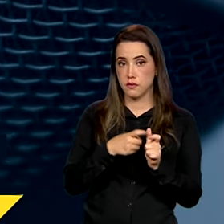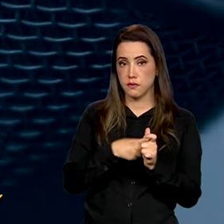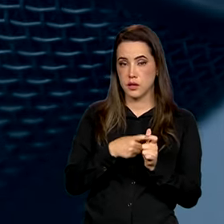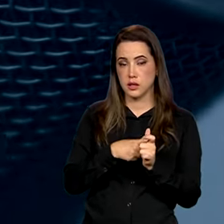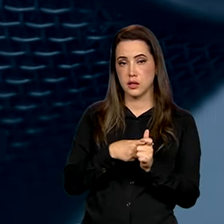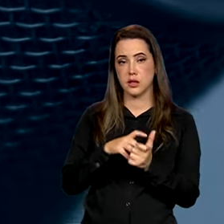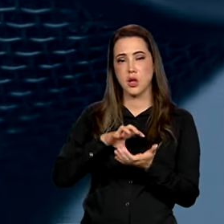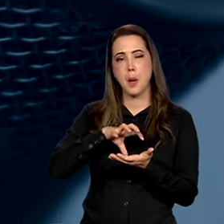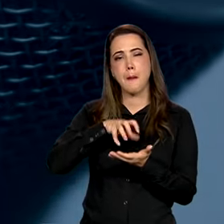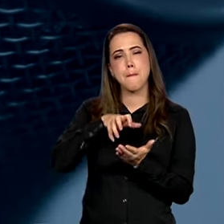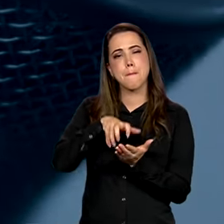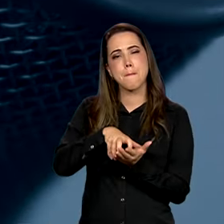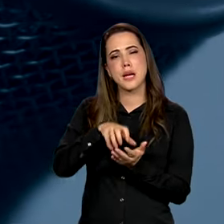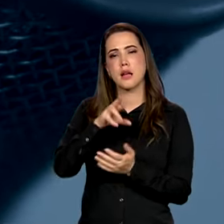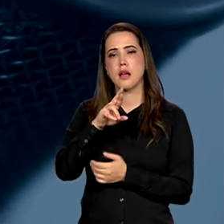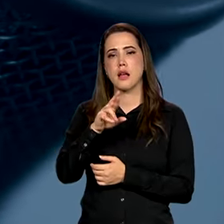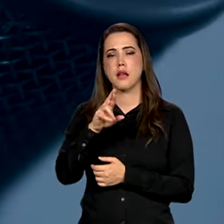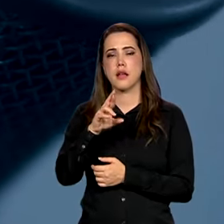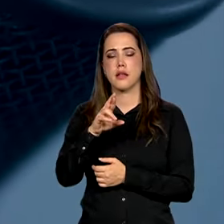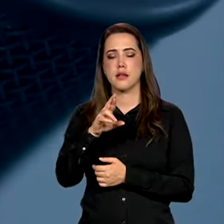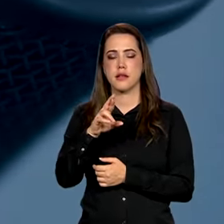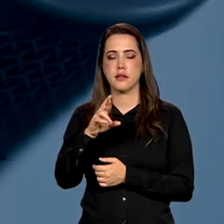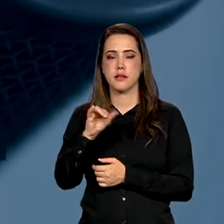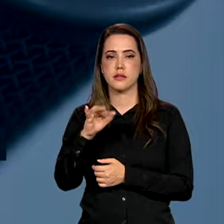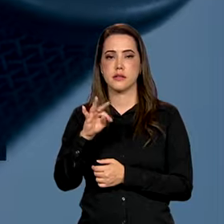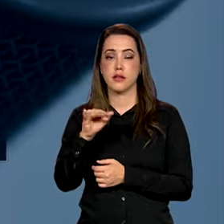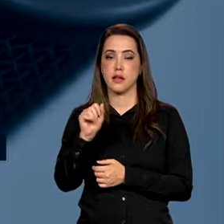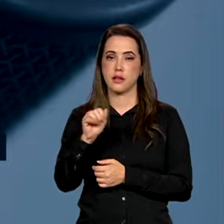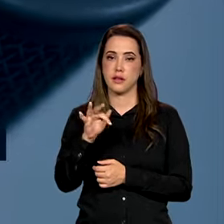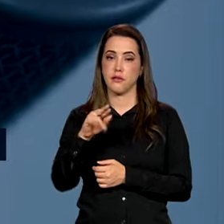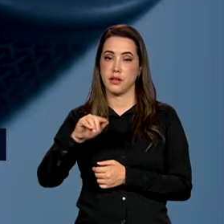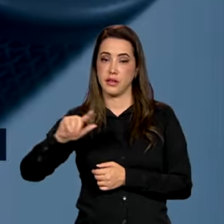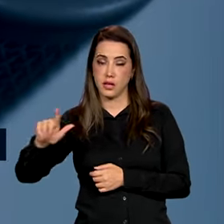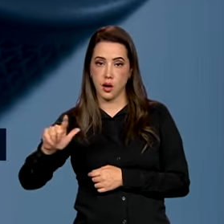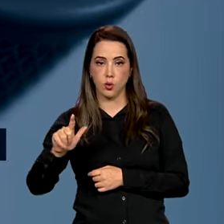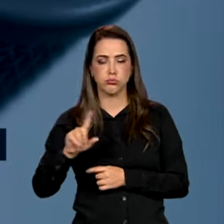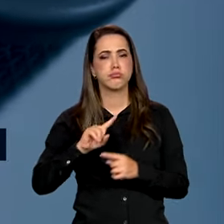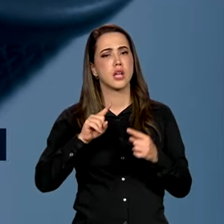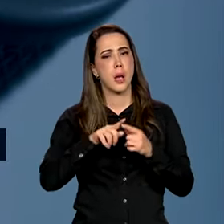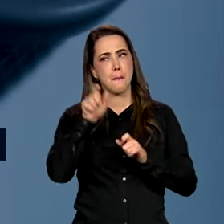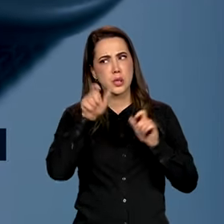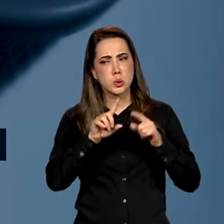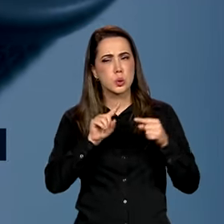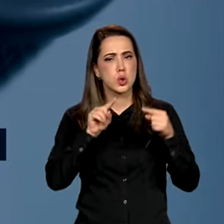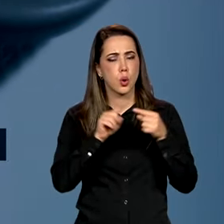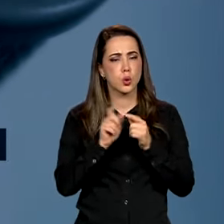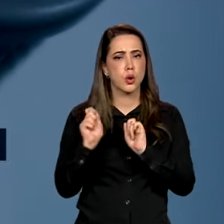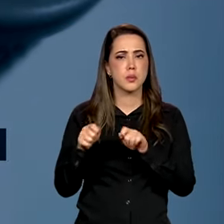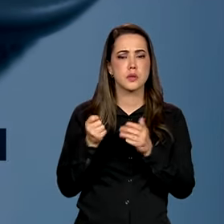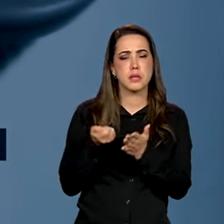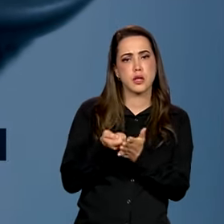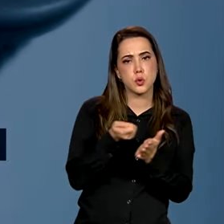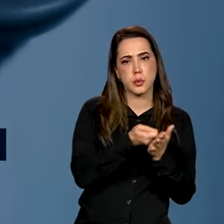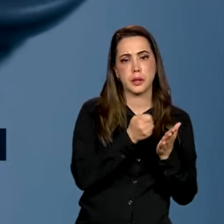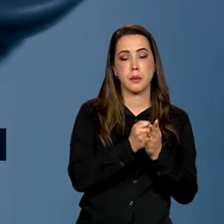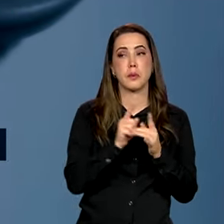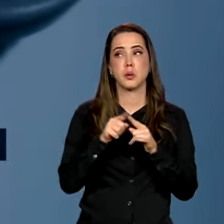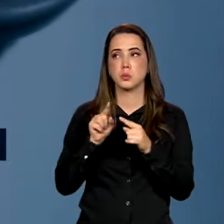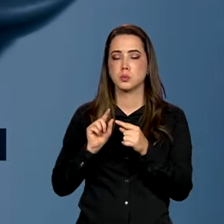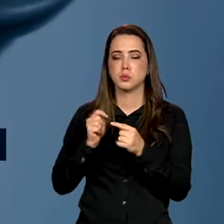pequenas e Grandes Empresas têm benefícios de acordo com faixas de endividamento e a capacidade de pagamento